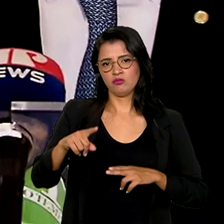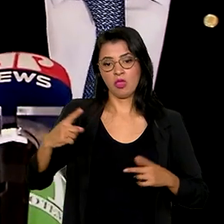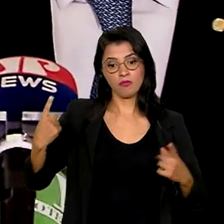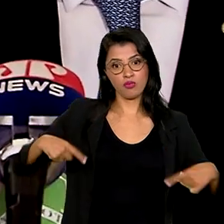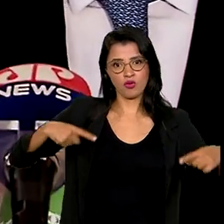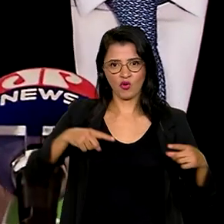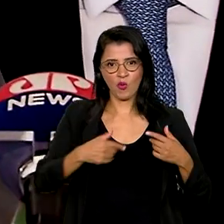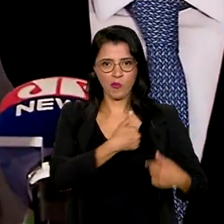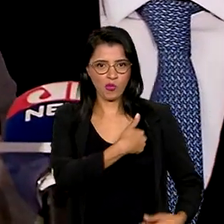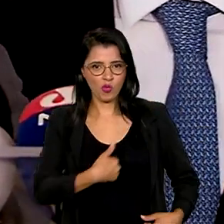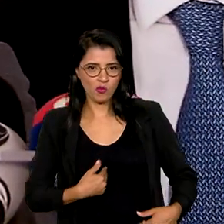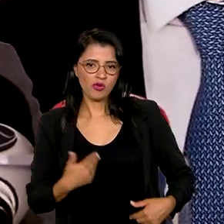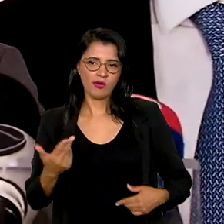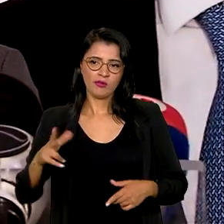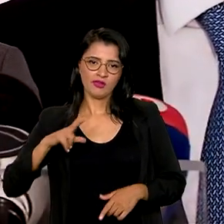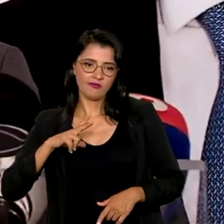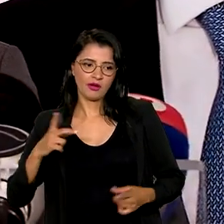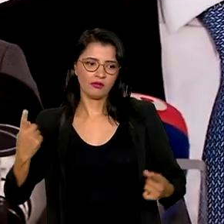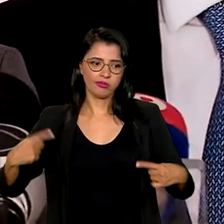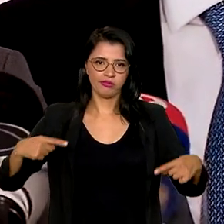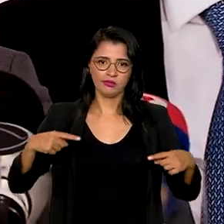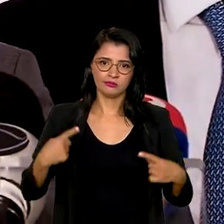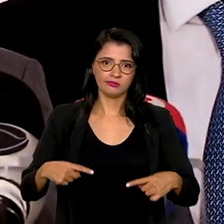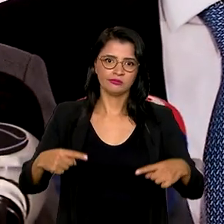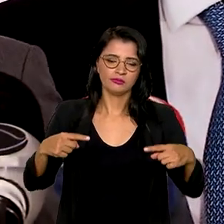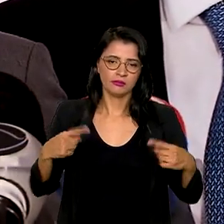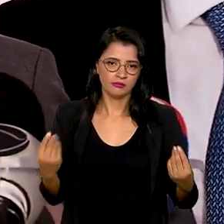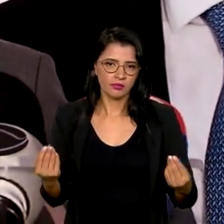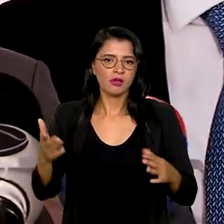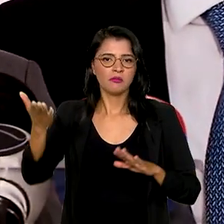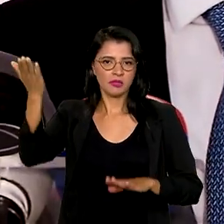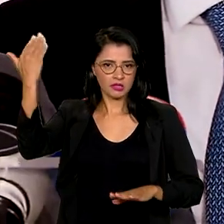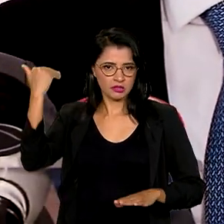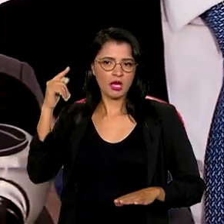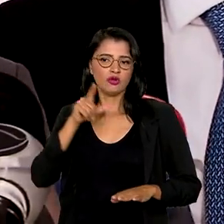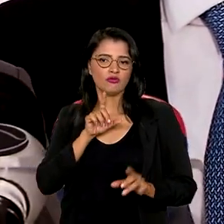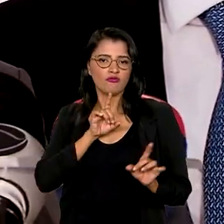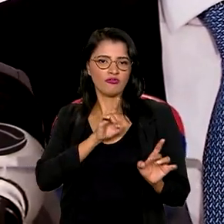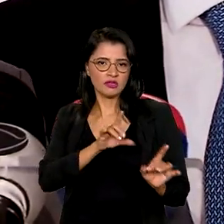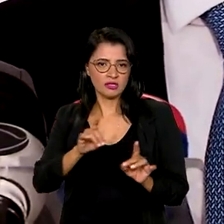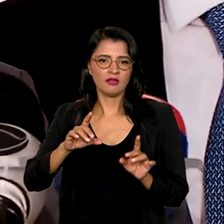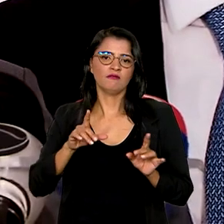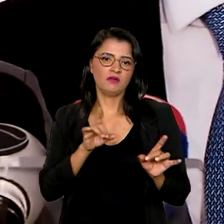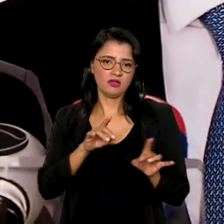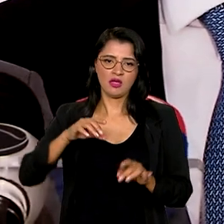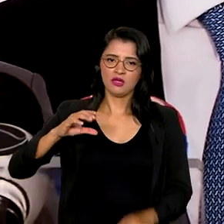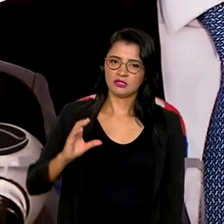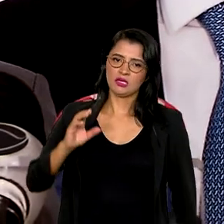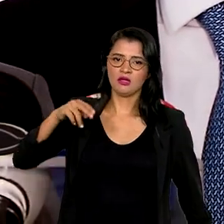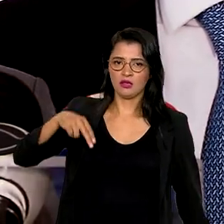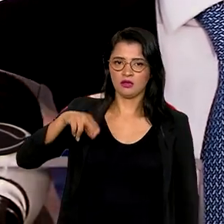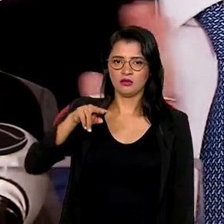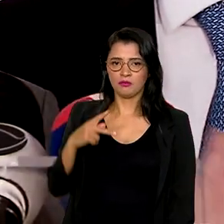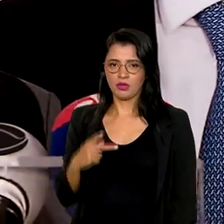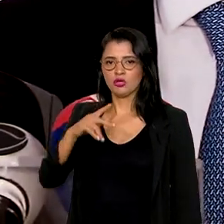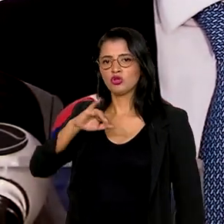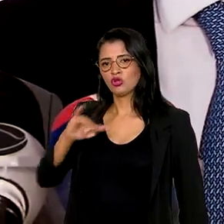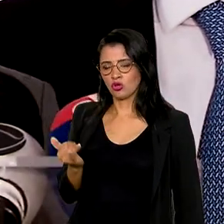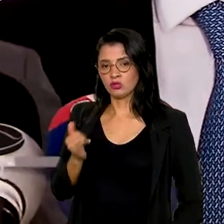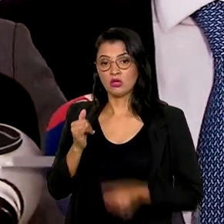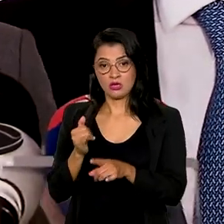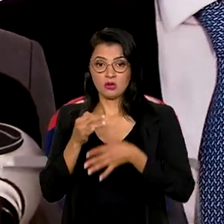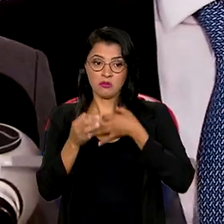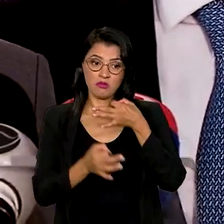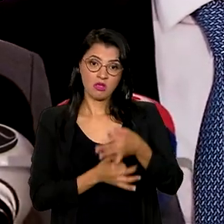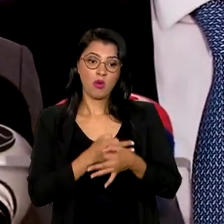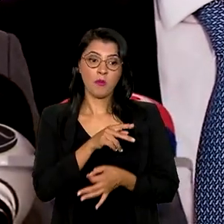havia uma visão no governo passado que era de fazer a venda do CNPJ essa posição o presidente Lula